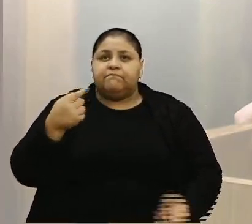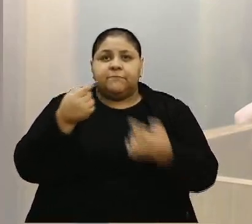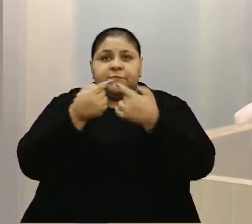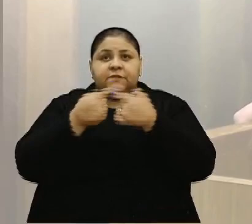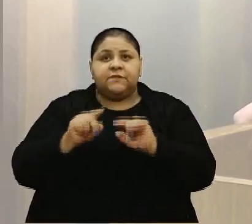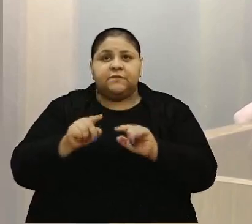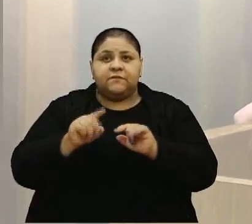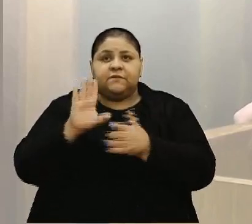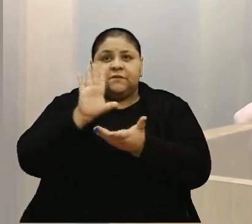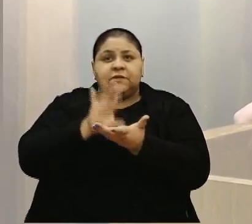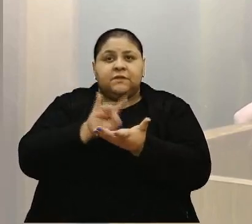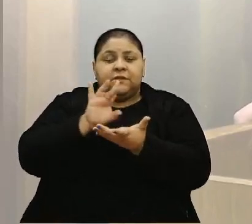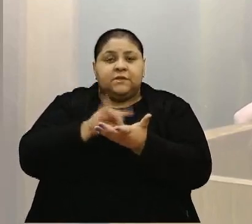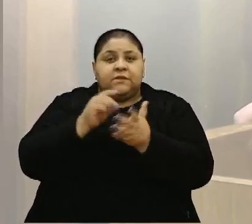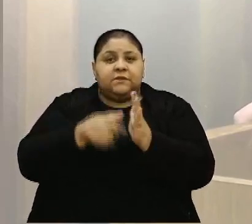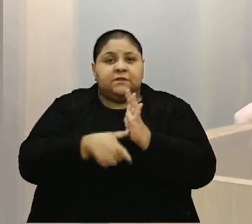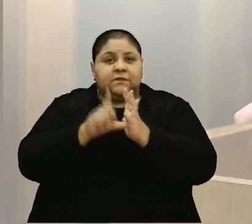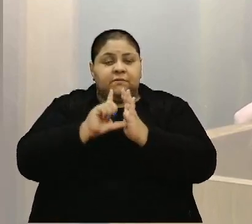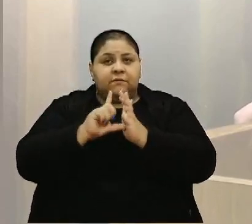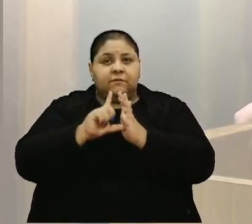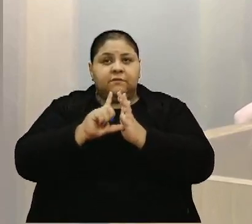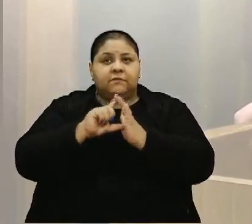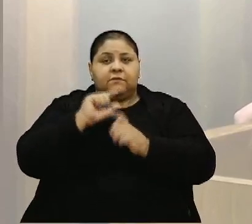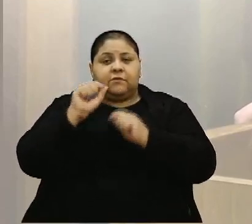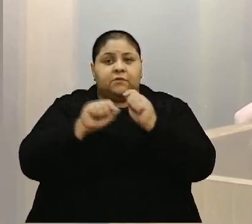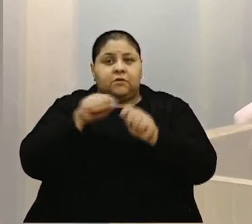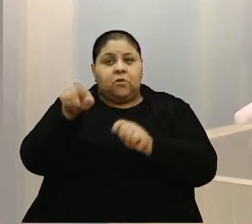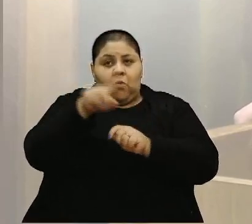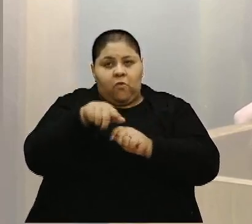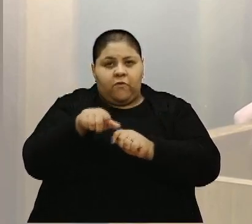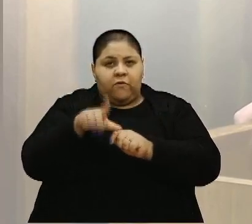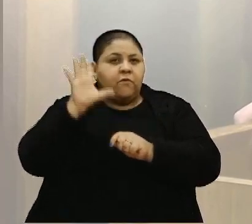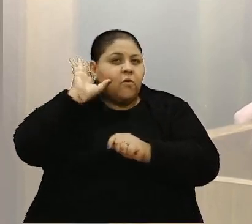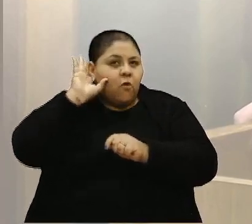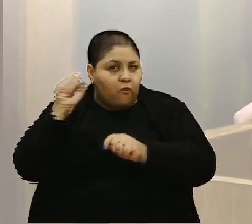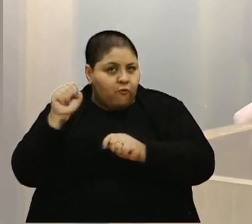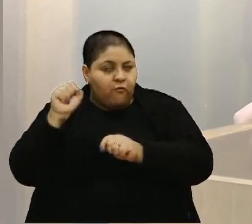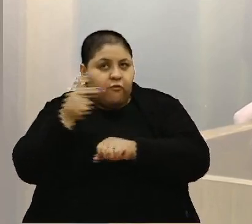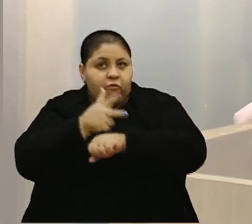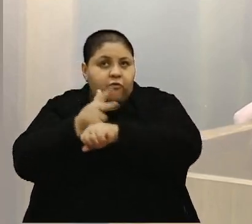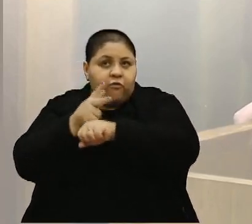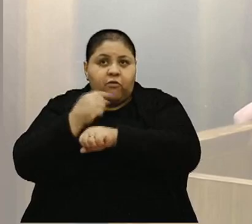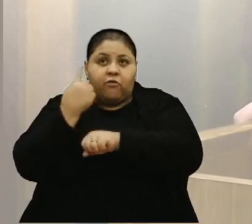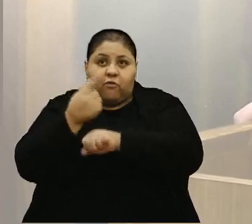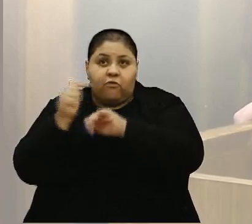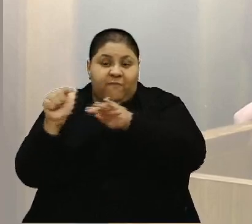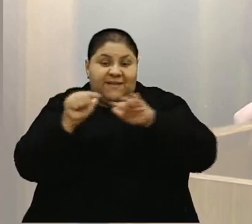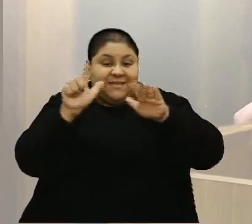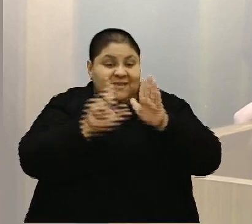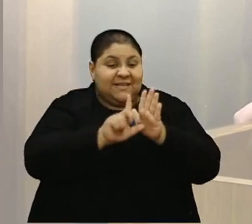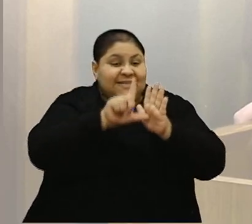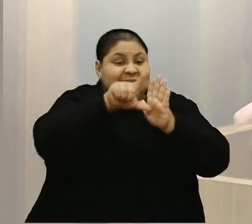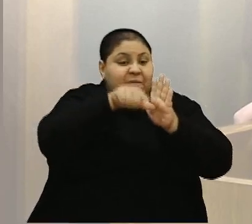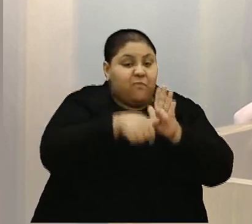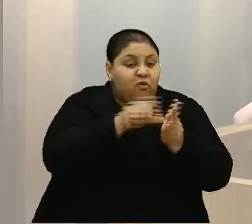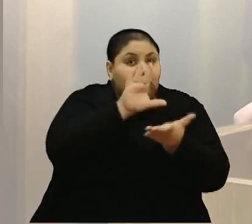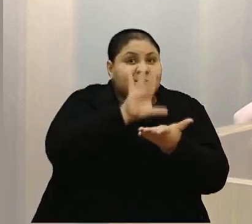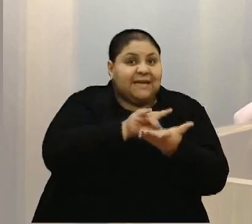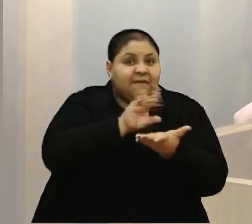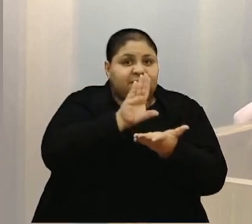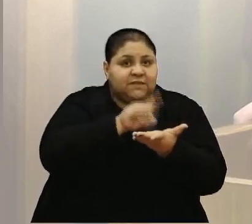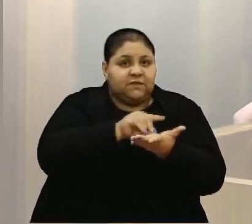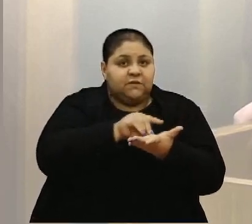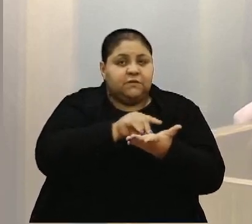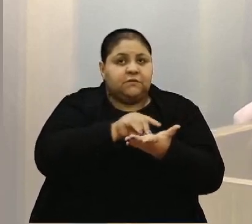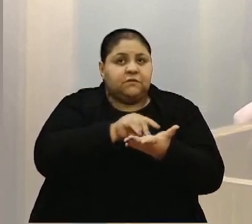foi gravado com antecedência. Como vocês conseguem ouvir no vídeo, uma semana após a gravação desse vídeo,